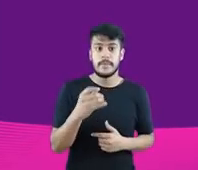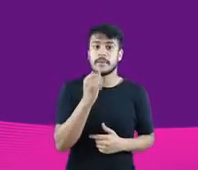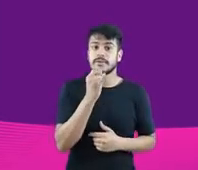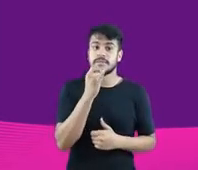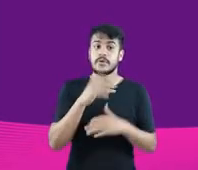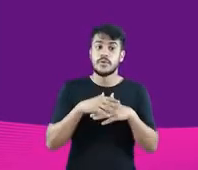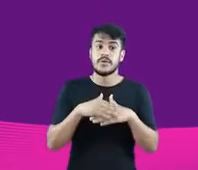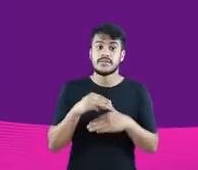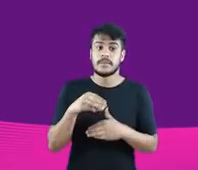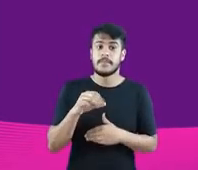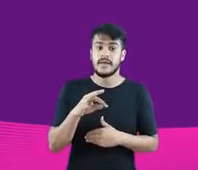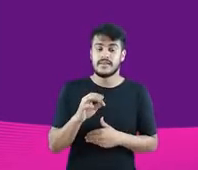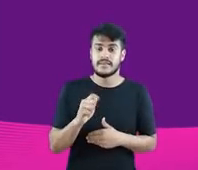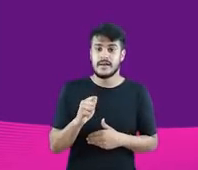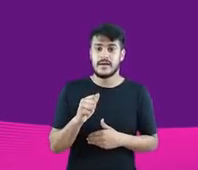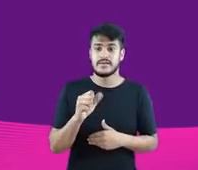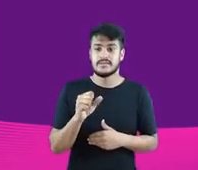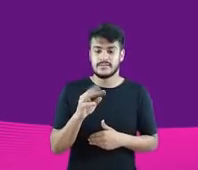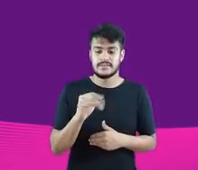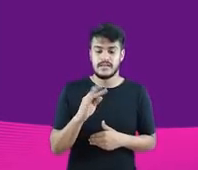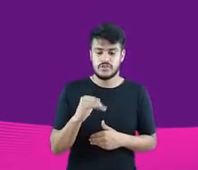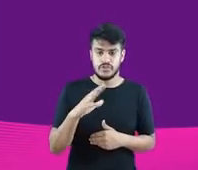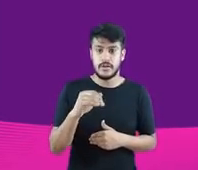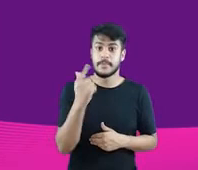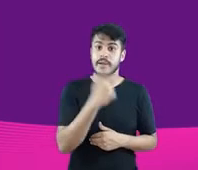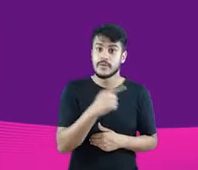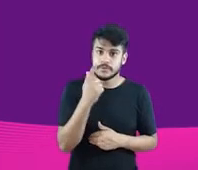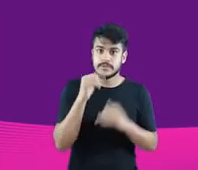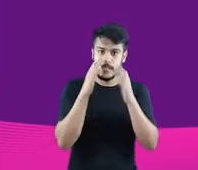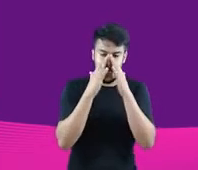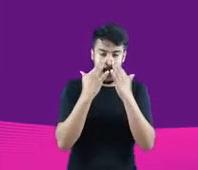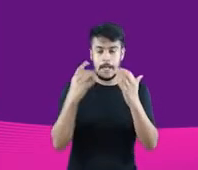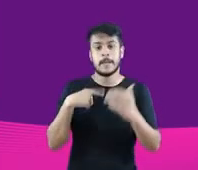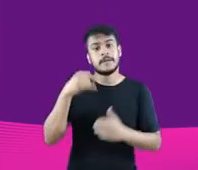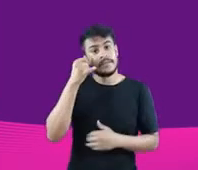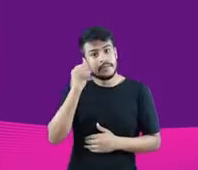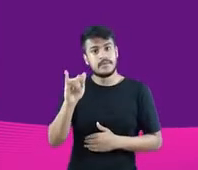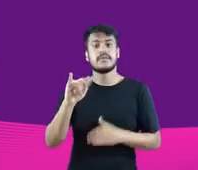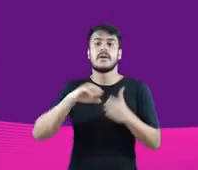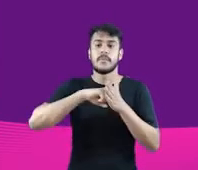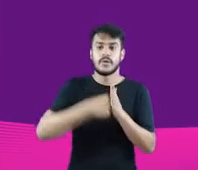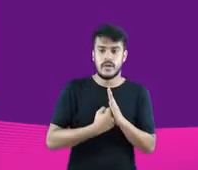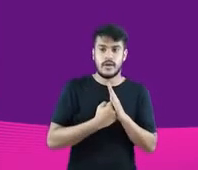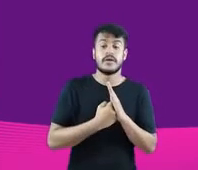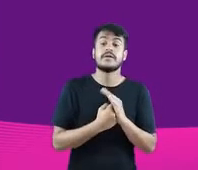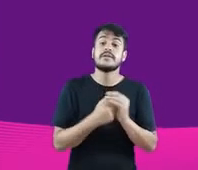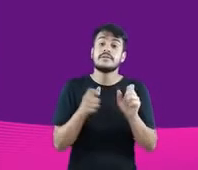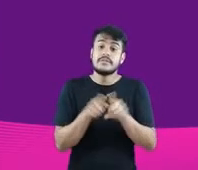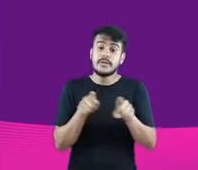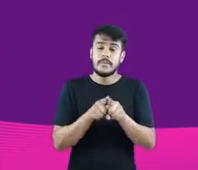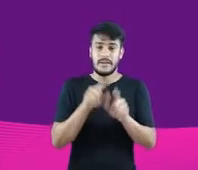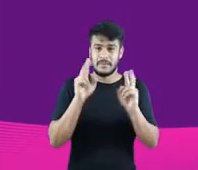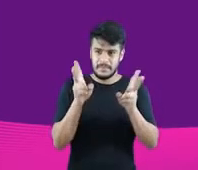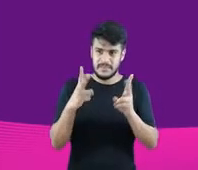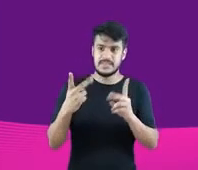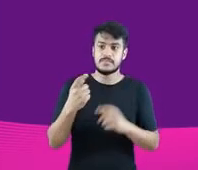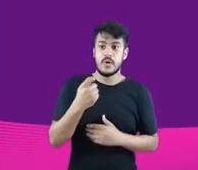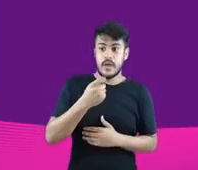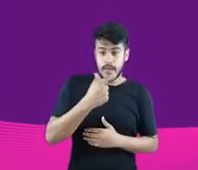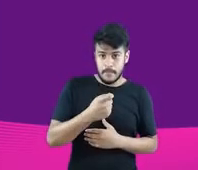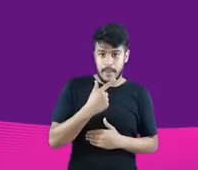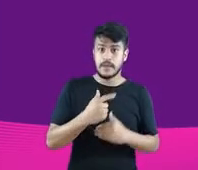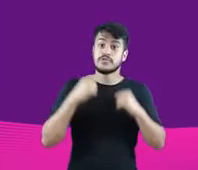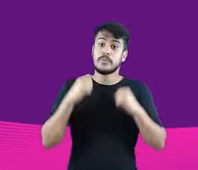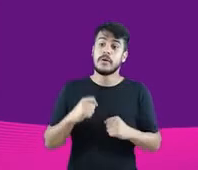são neurotóxicos, como os inibidores de microtúbulo e também platinas. O que esse medicamento pode